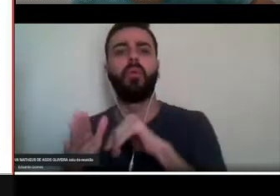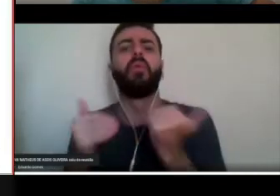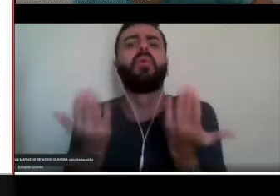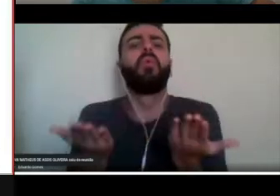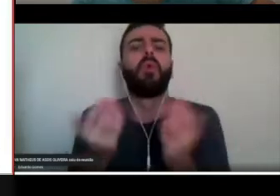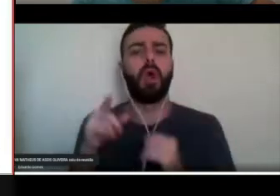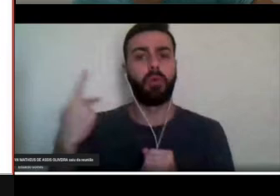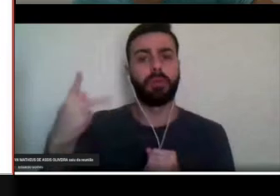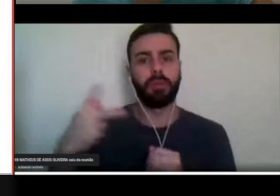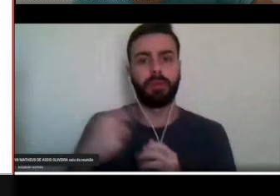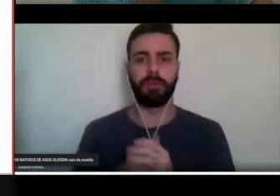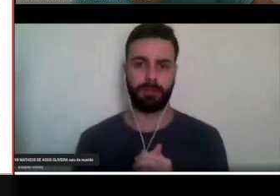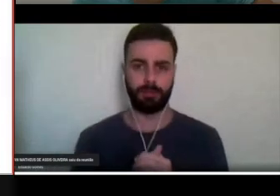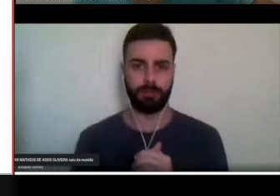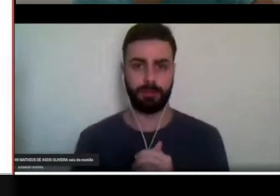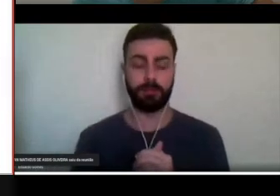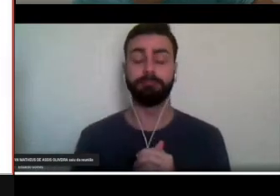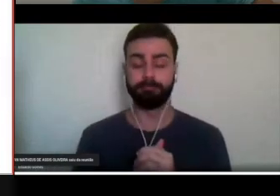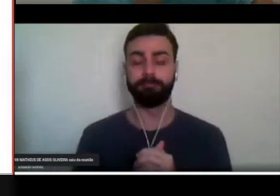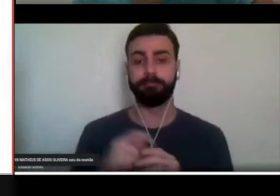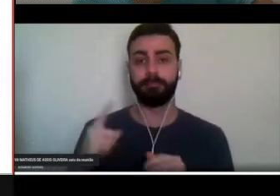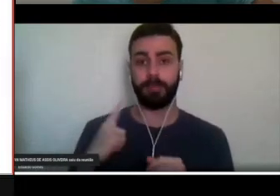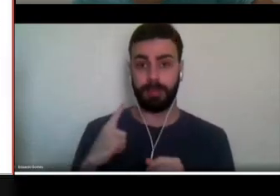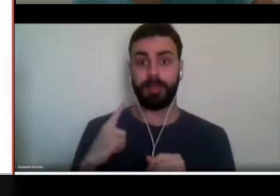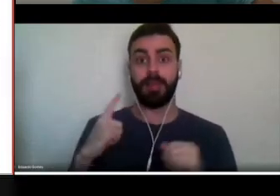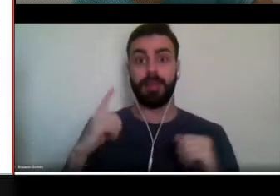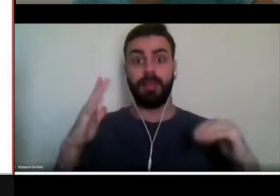é igual à velocidade máxima. E